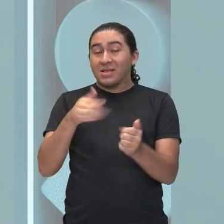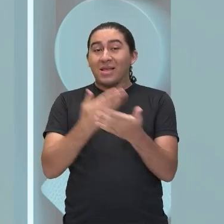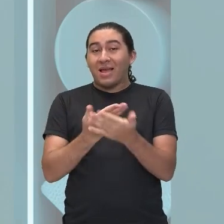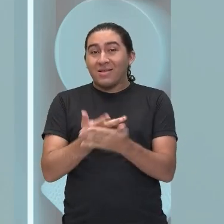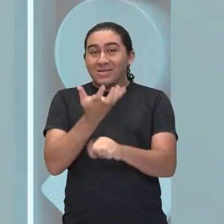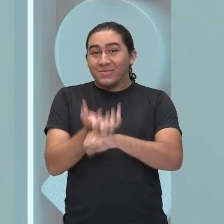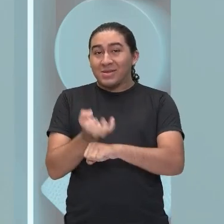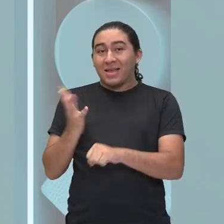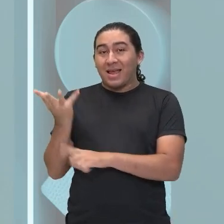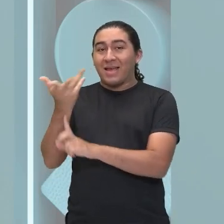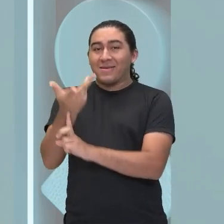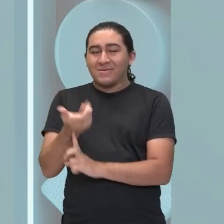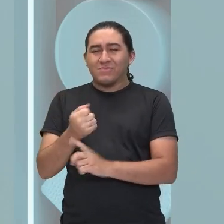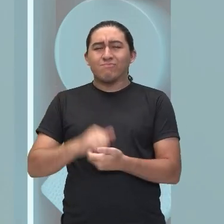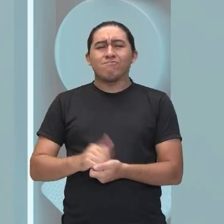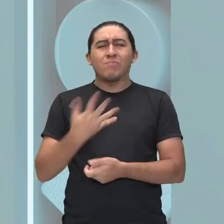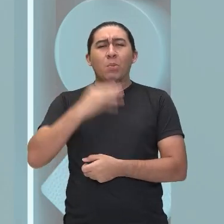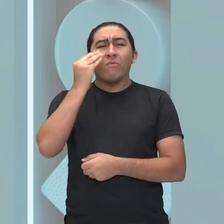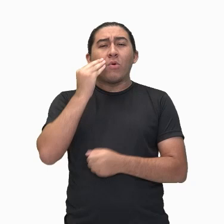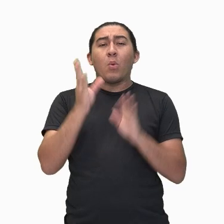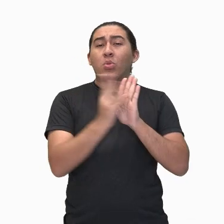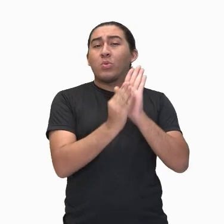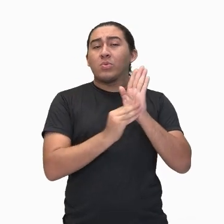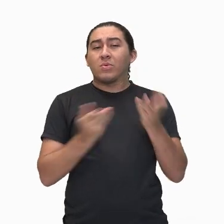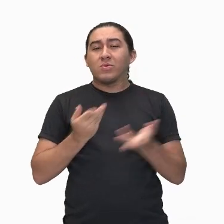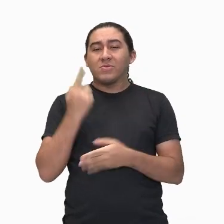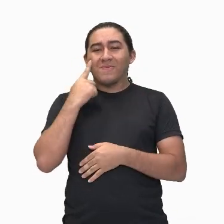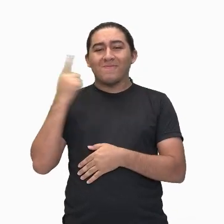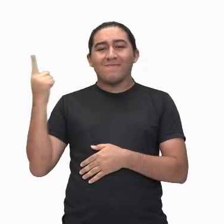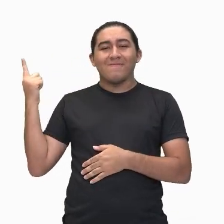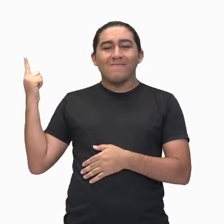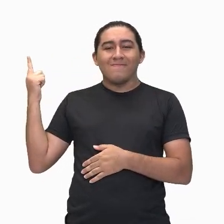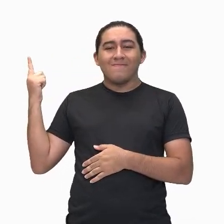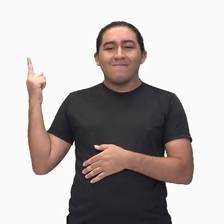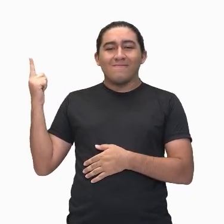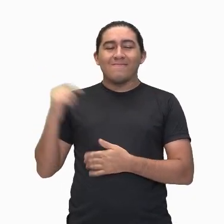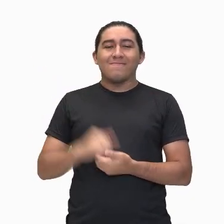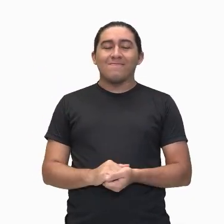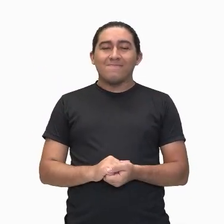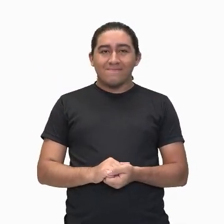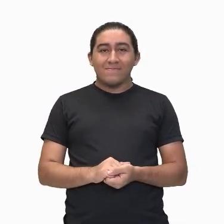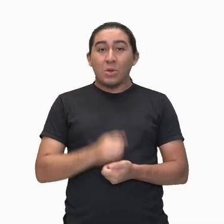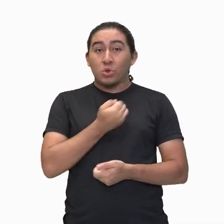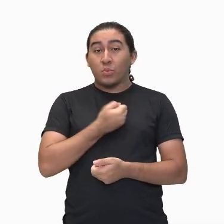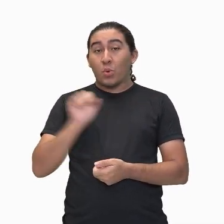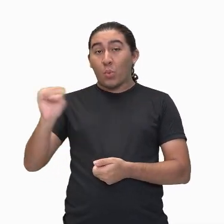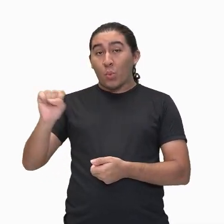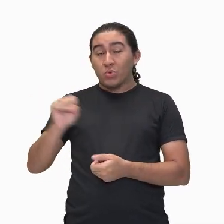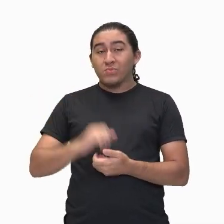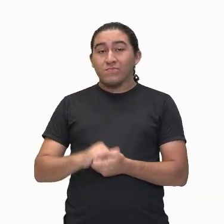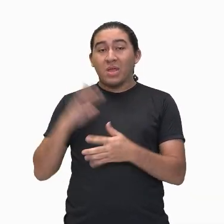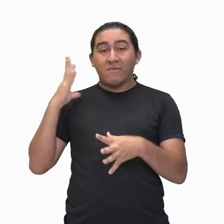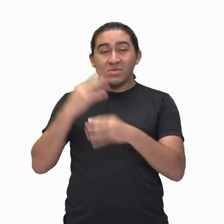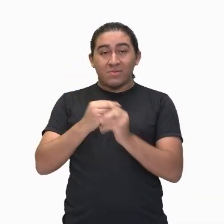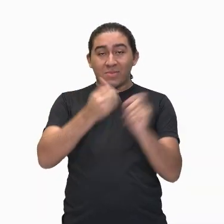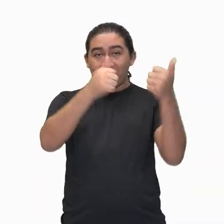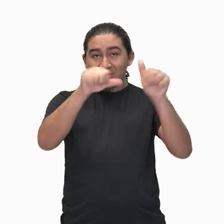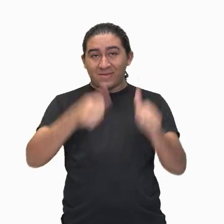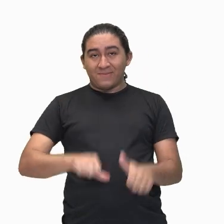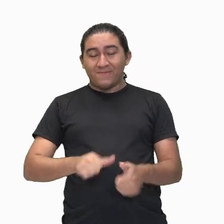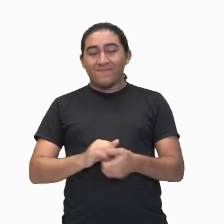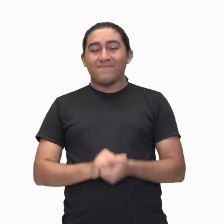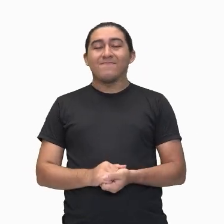arte. Vejamos o que temos na nossa aula de hoje? Aula 8, revisão e avaliação.